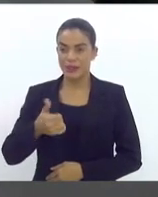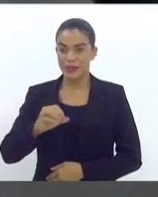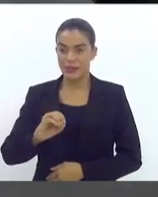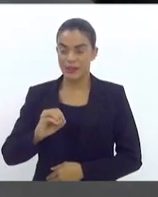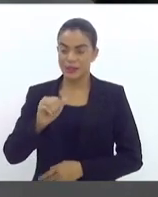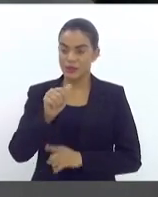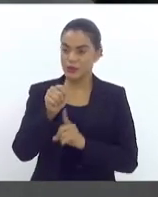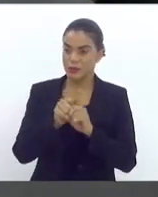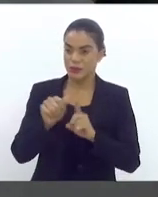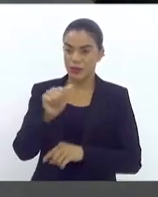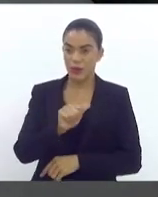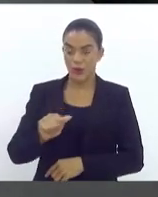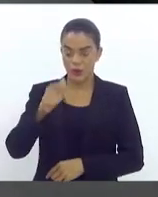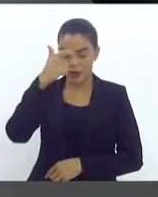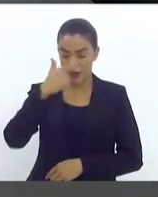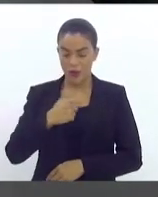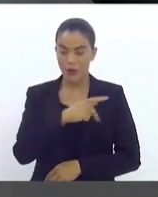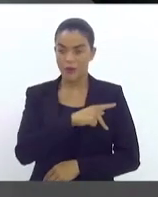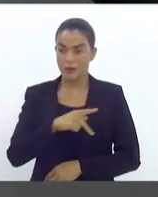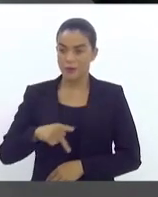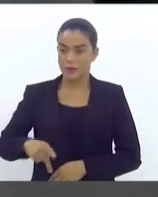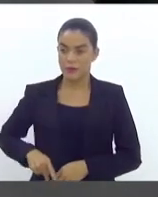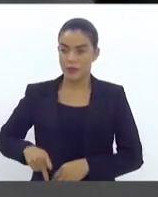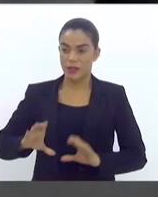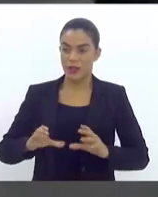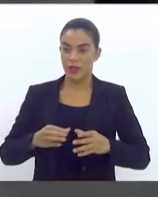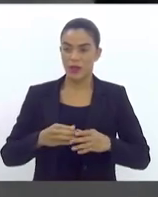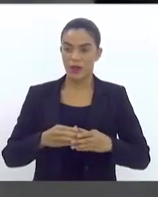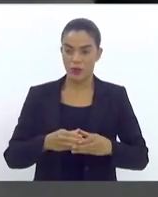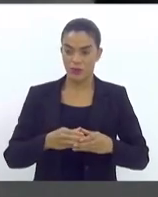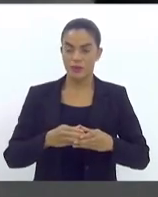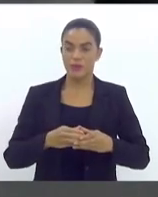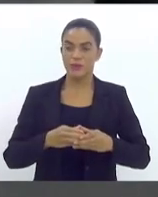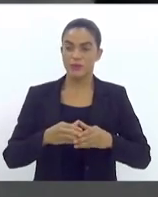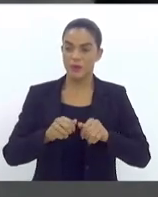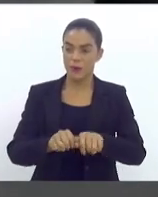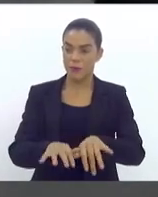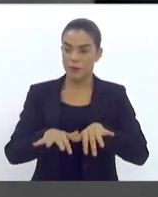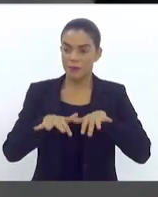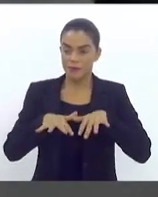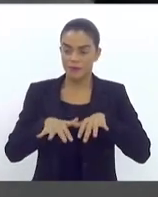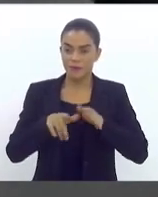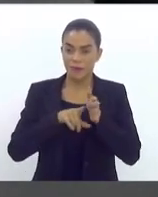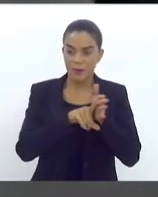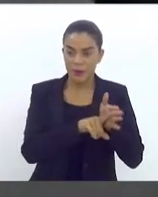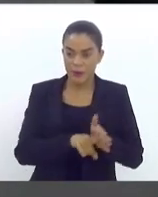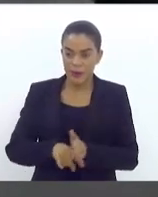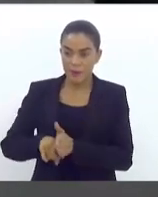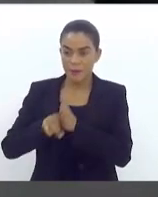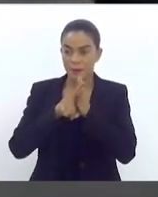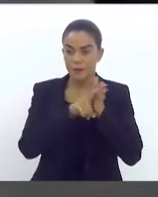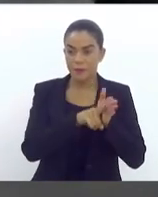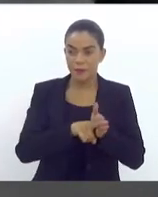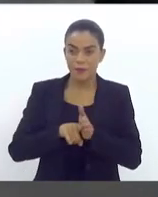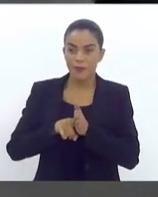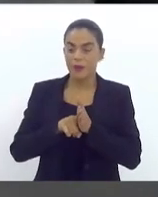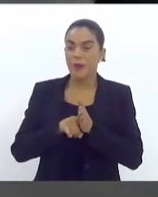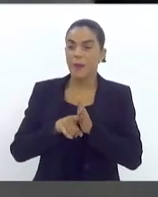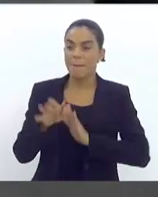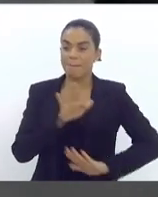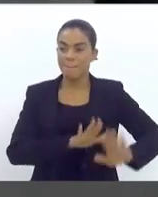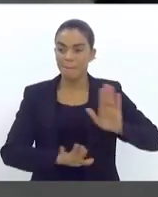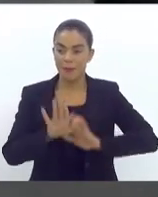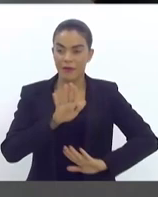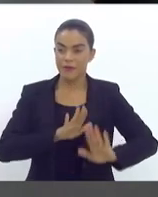2023 na condição de presidente da Comissão parlamentar de inquérito destinada apurar as causas e formas de